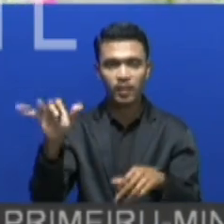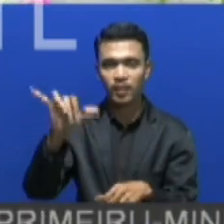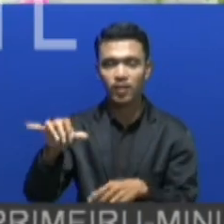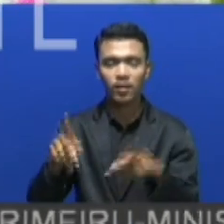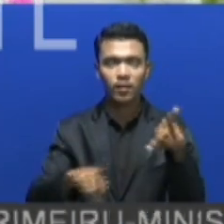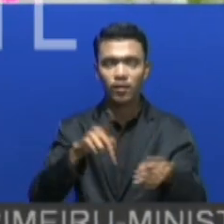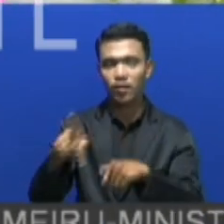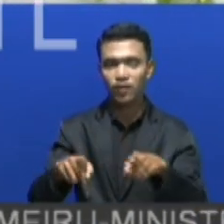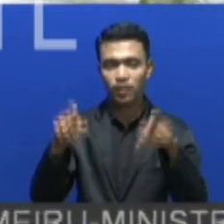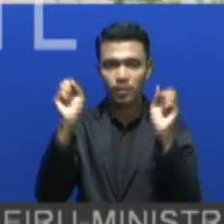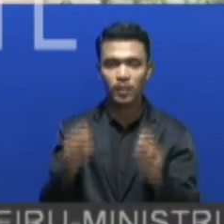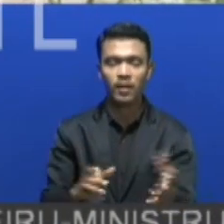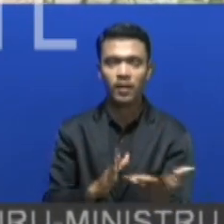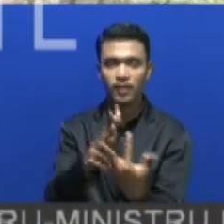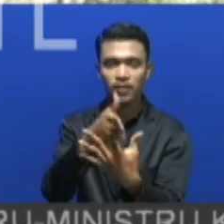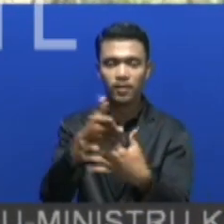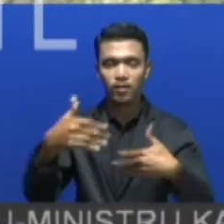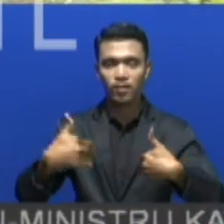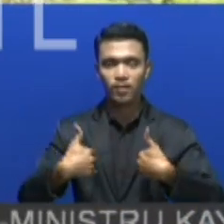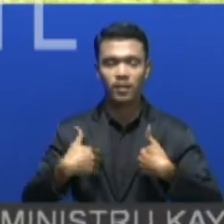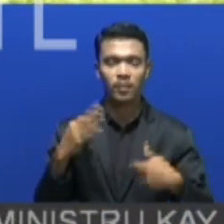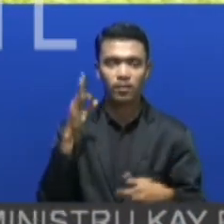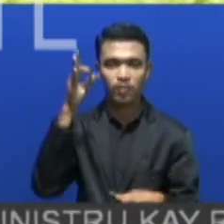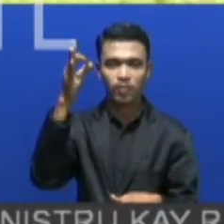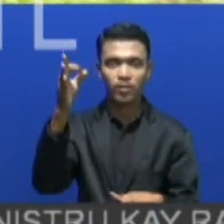bele acesso de aclitoan e a futuro. João Aníbal Agostinho Neno, RTTL.